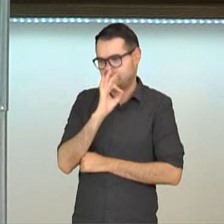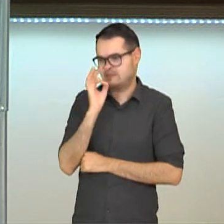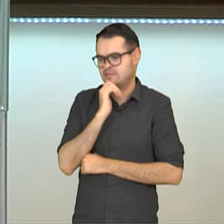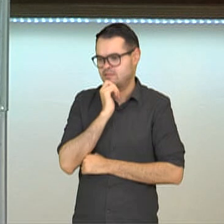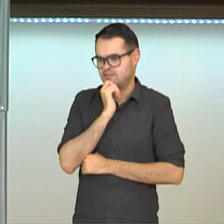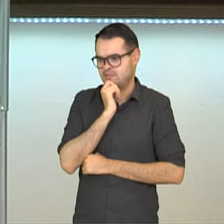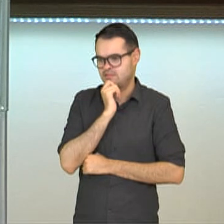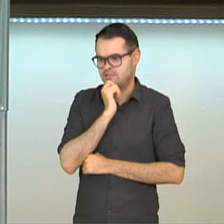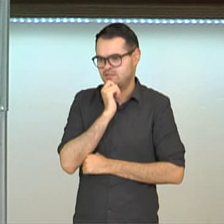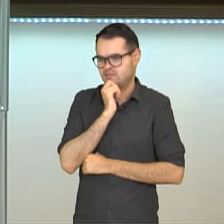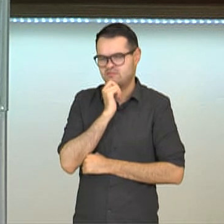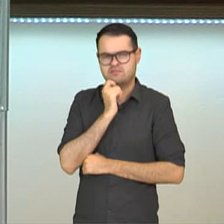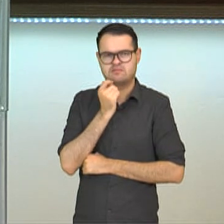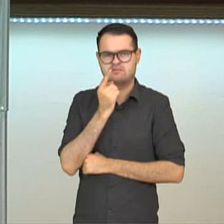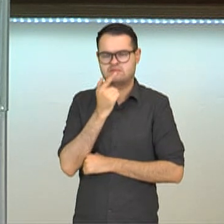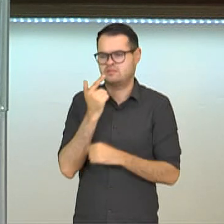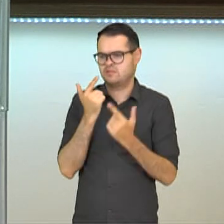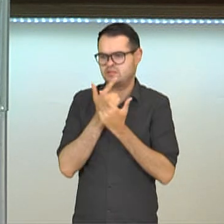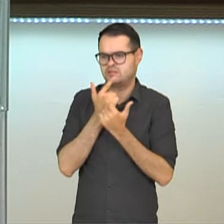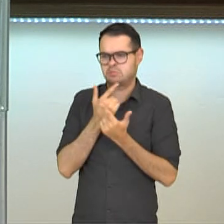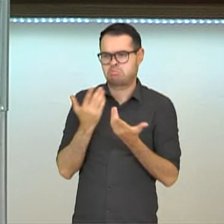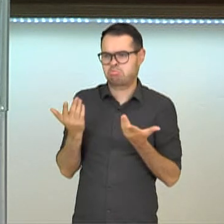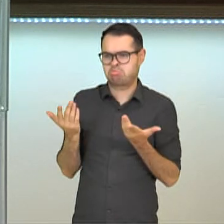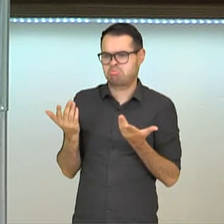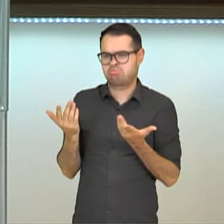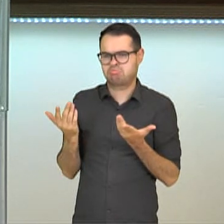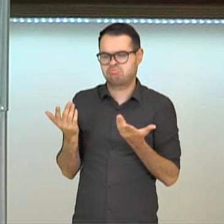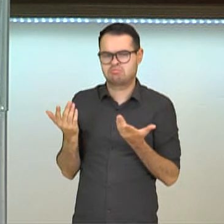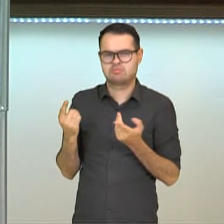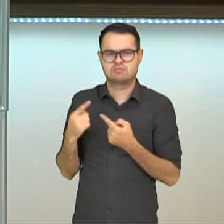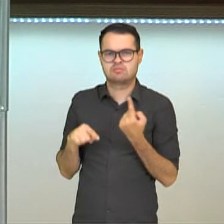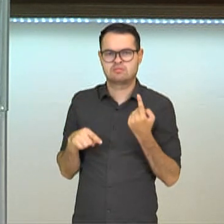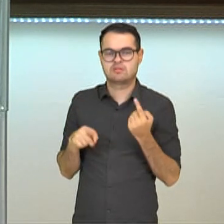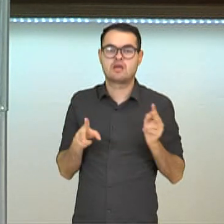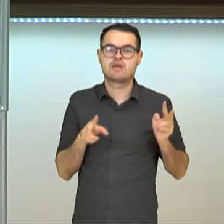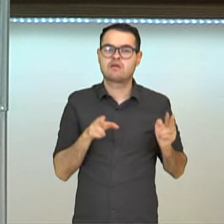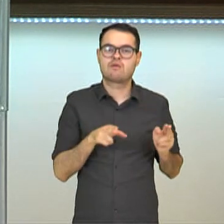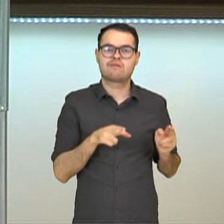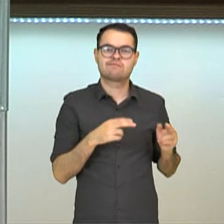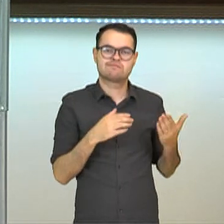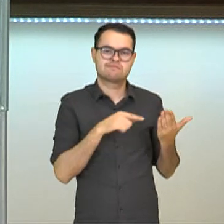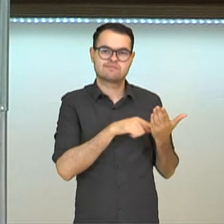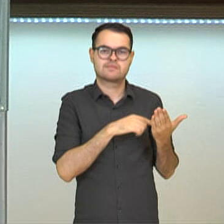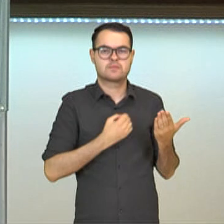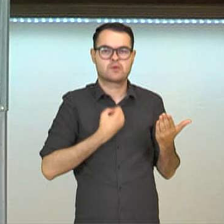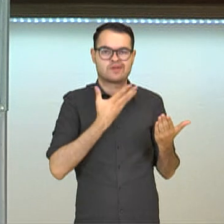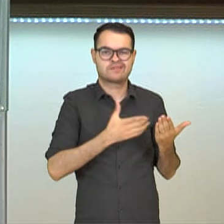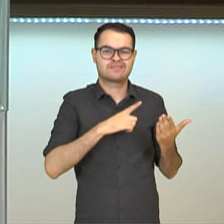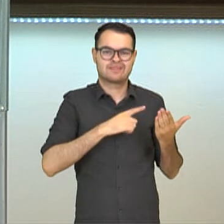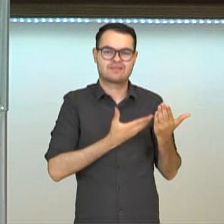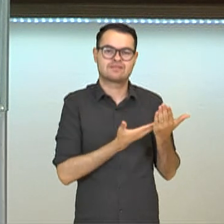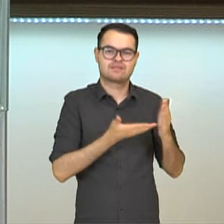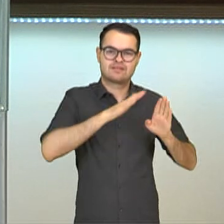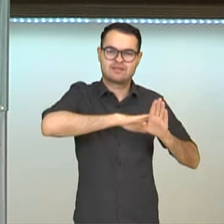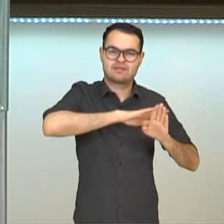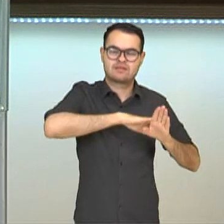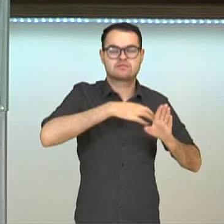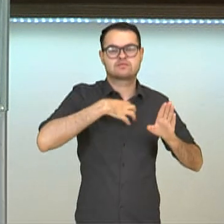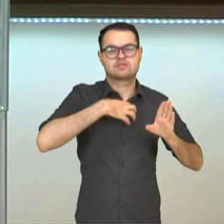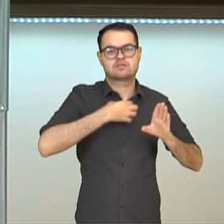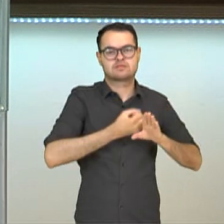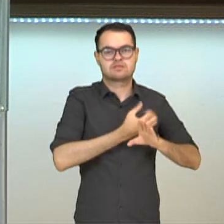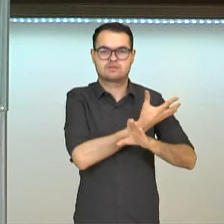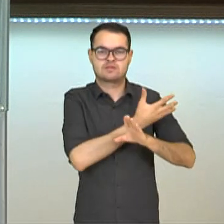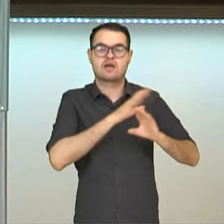entende, não vê graça nenhuma. Aqui na poesia também, sempre há um sentimento que está por trás. Pode ser